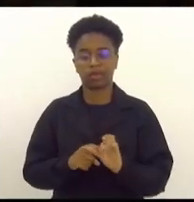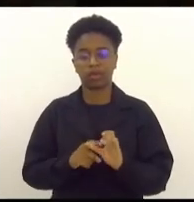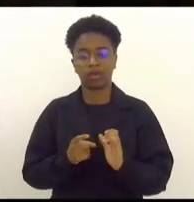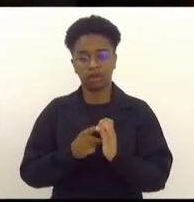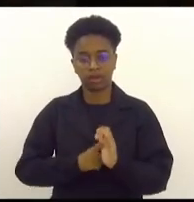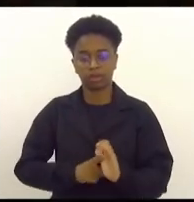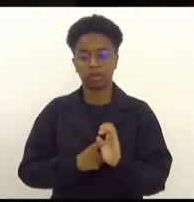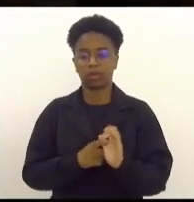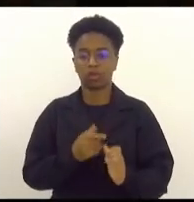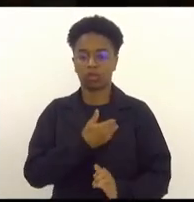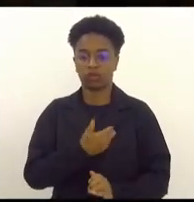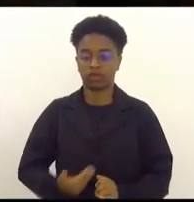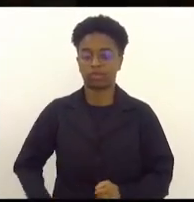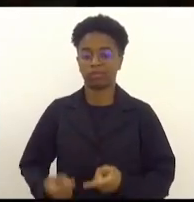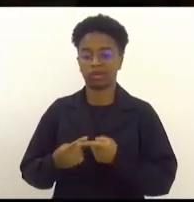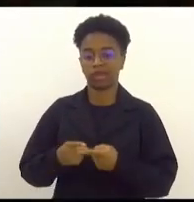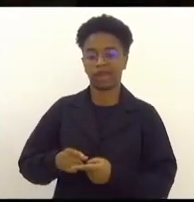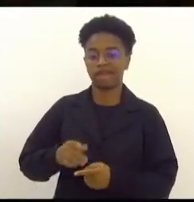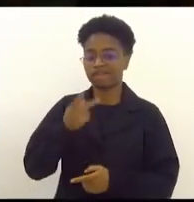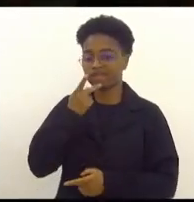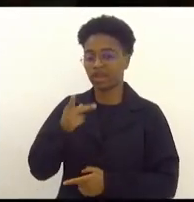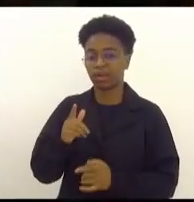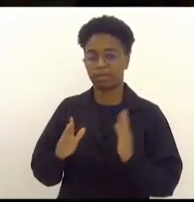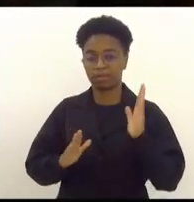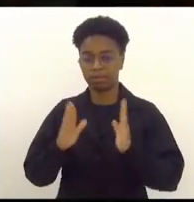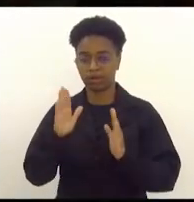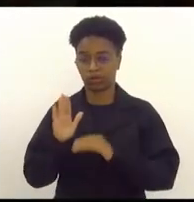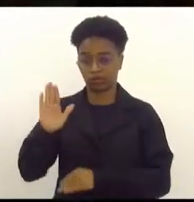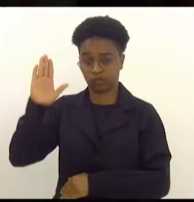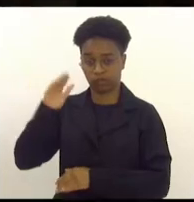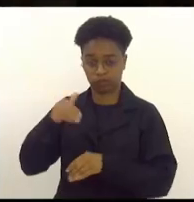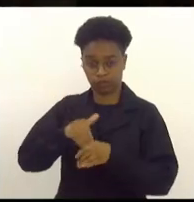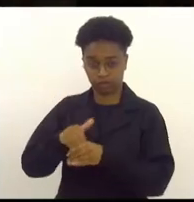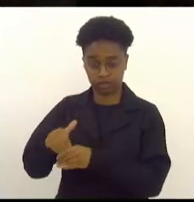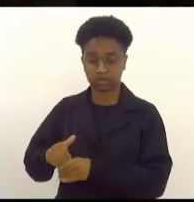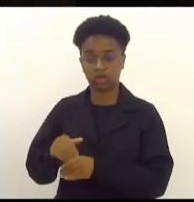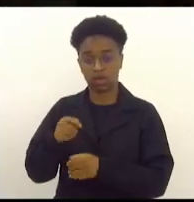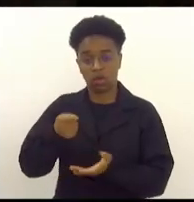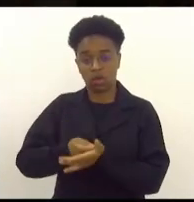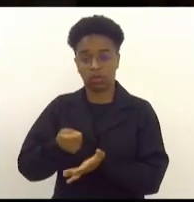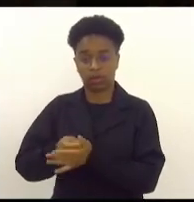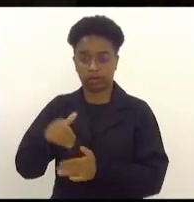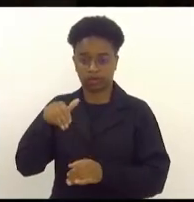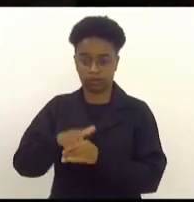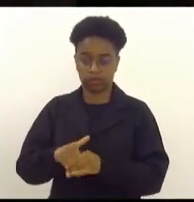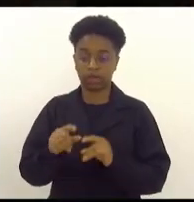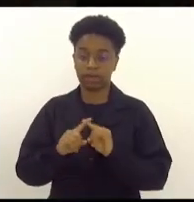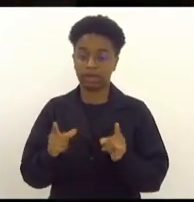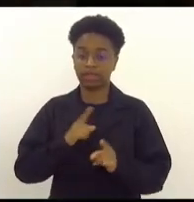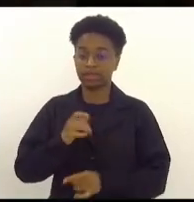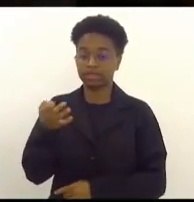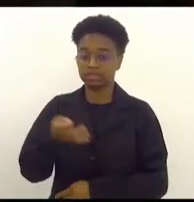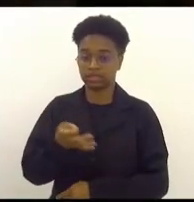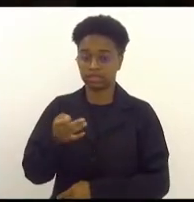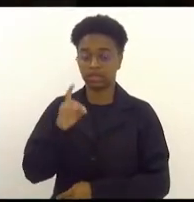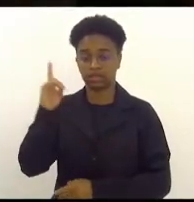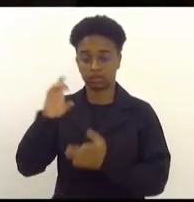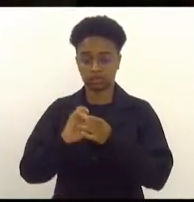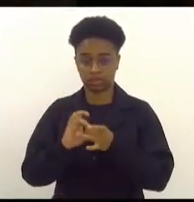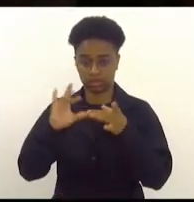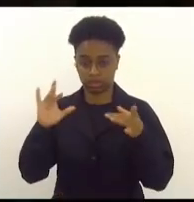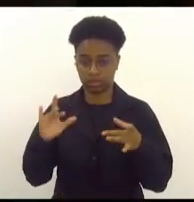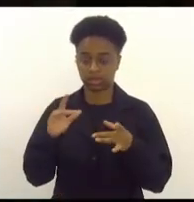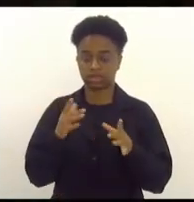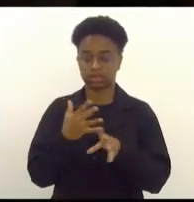serem ameaçado na época de eleição a votarem neles obrigado a votar neles mas eu tenho certeza que Deus vai libertar